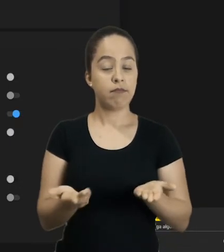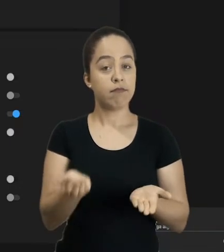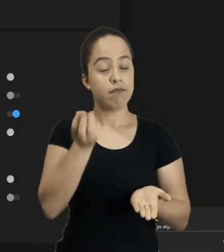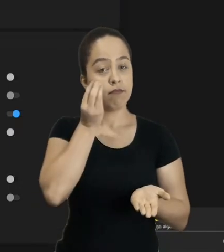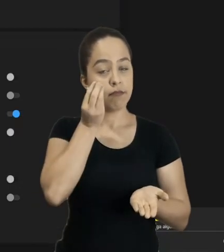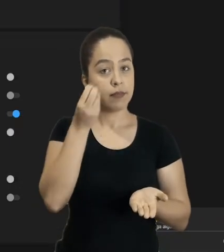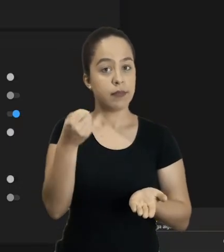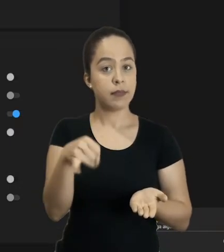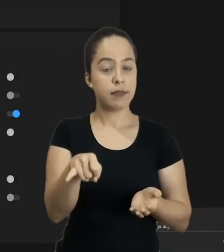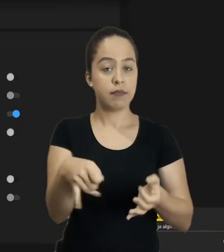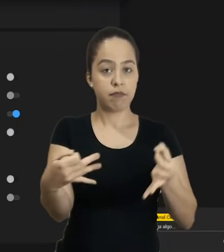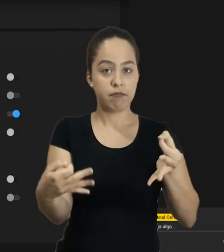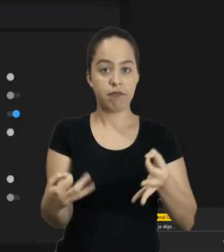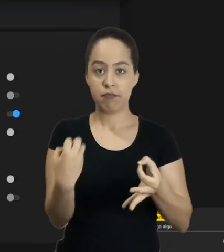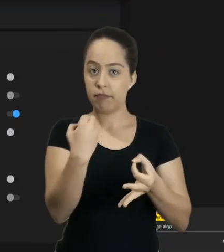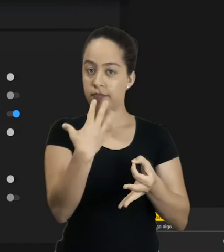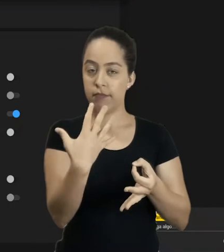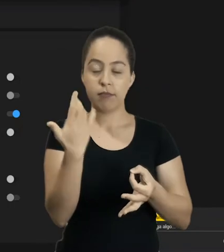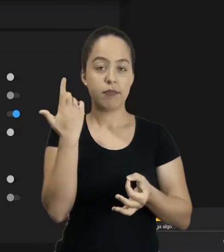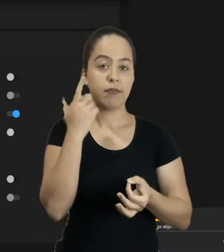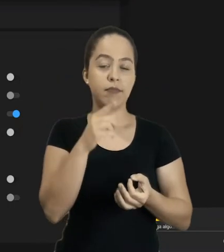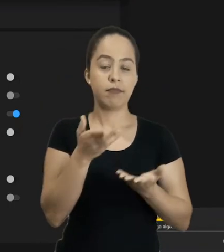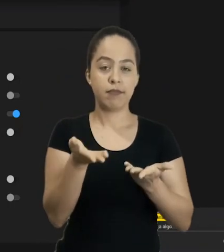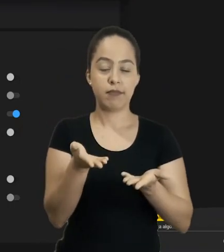Aí agora eu vou mostrar para vocês como fica, ó.